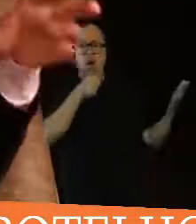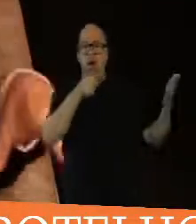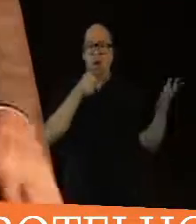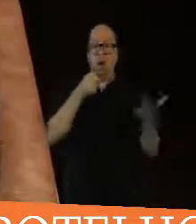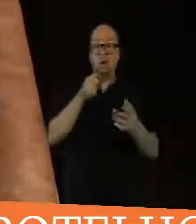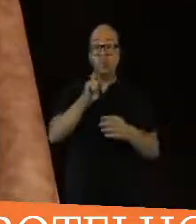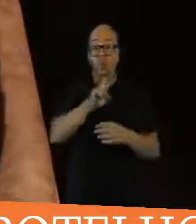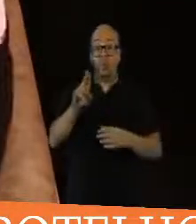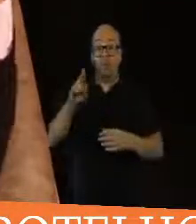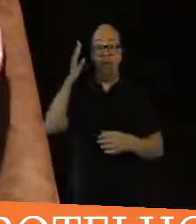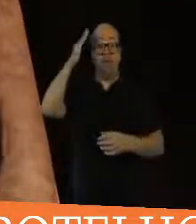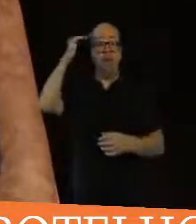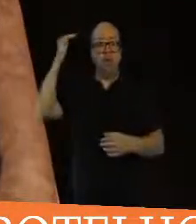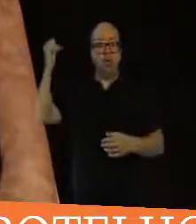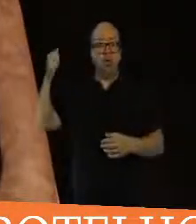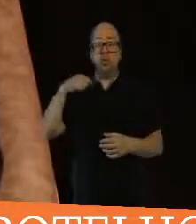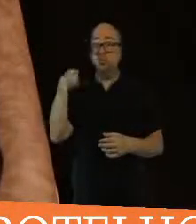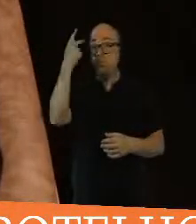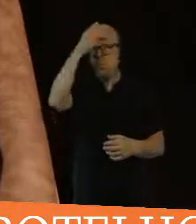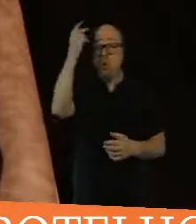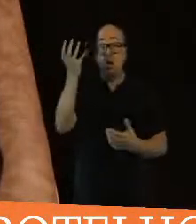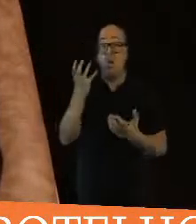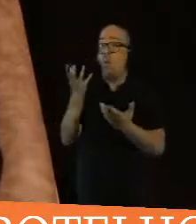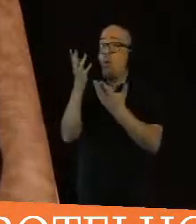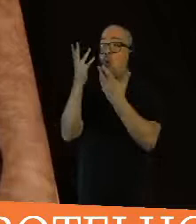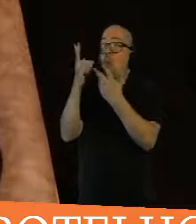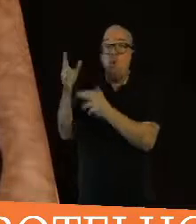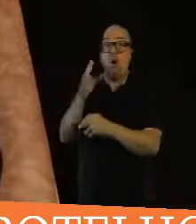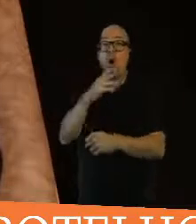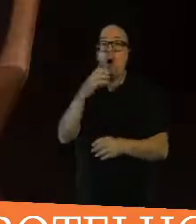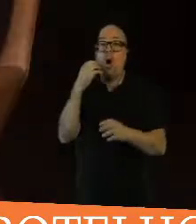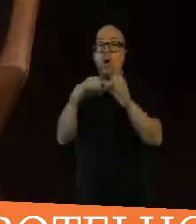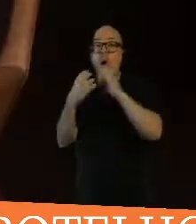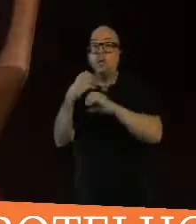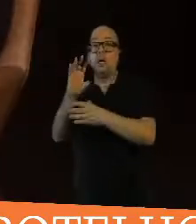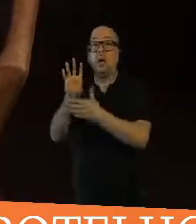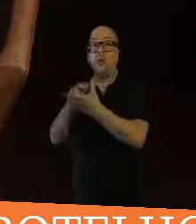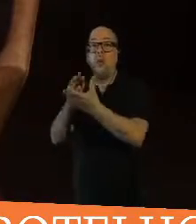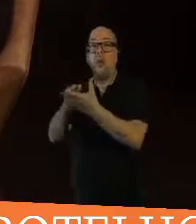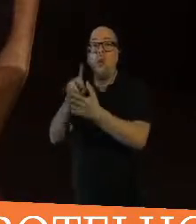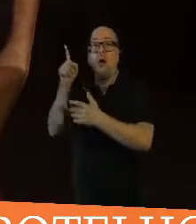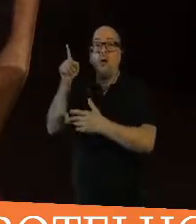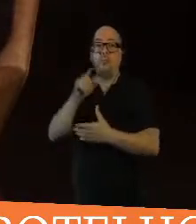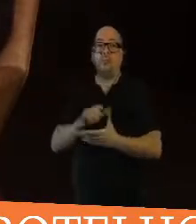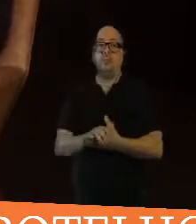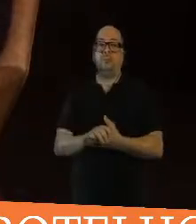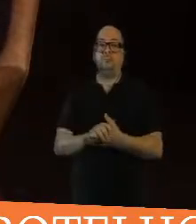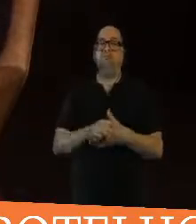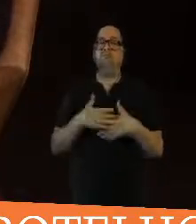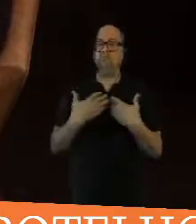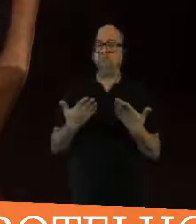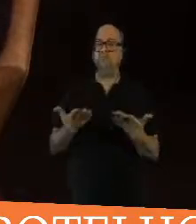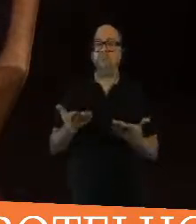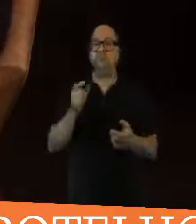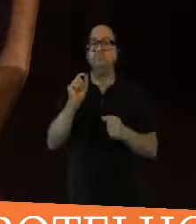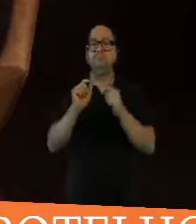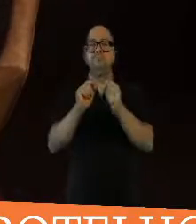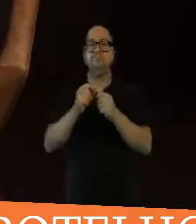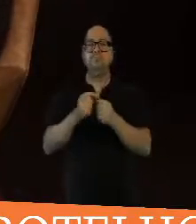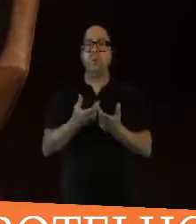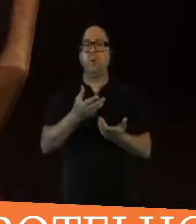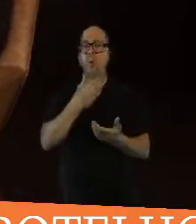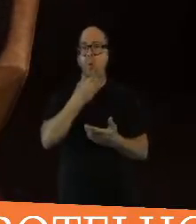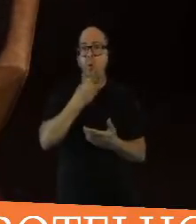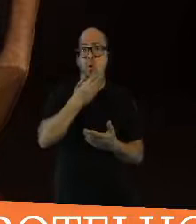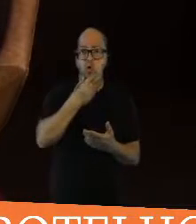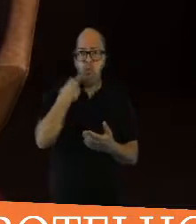grande nome. Todo mundo queria cantar mais ou menos daquele jeito. Além disso, além dessa referência auditiva,